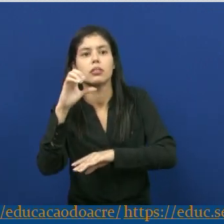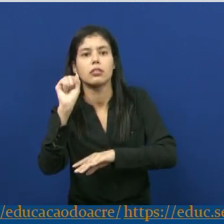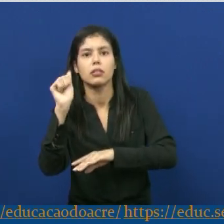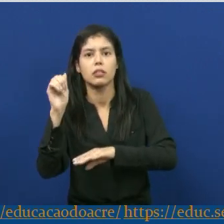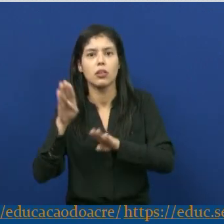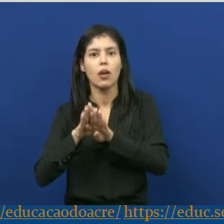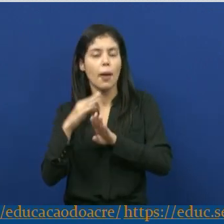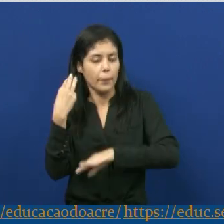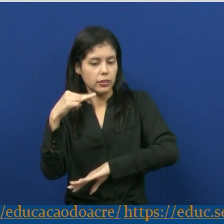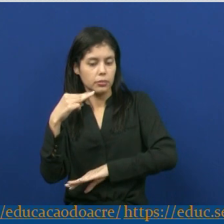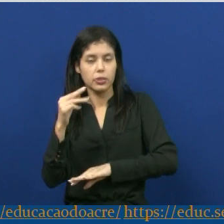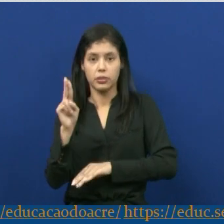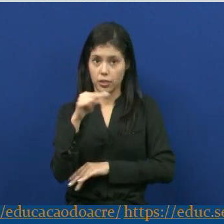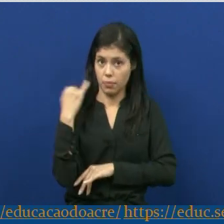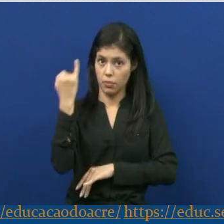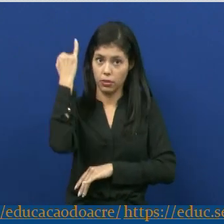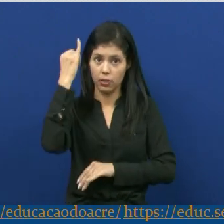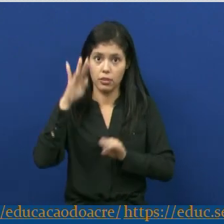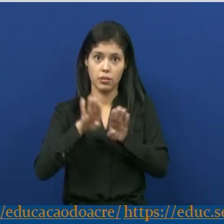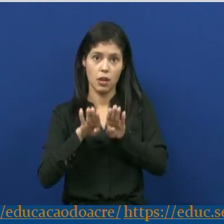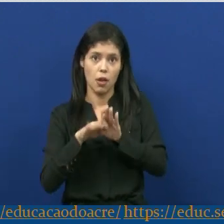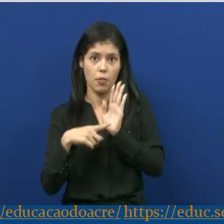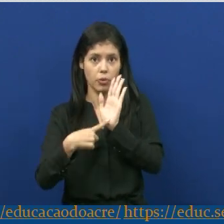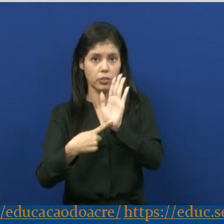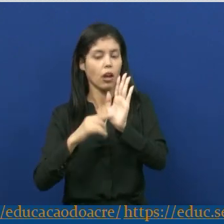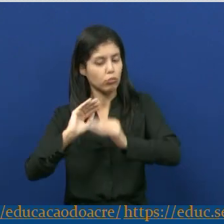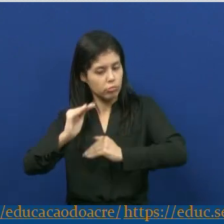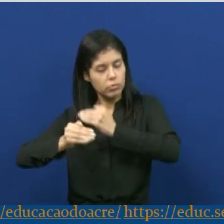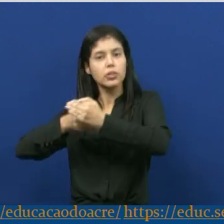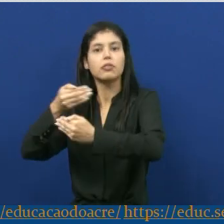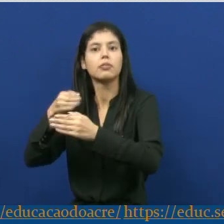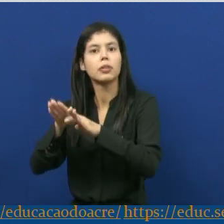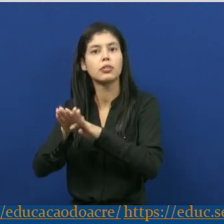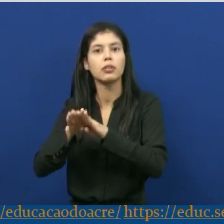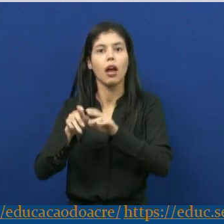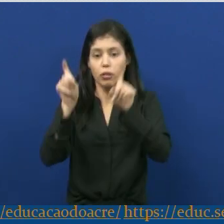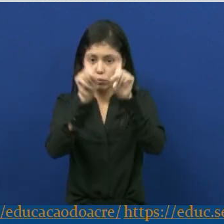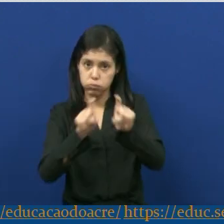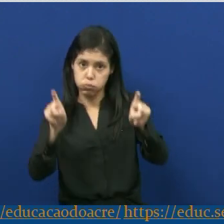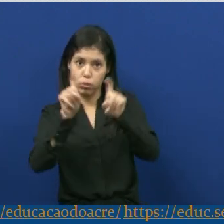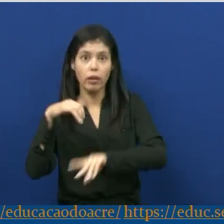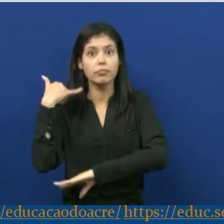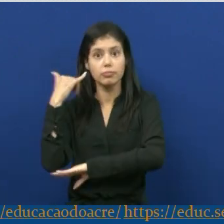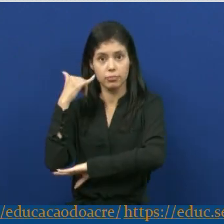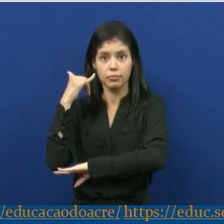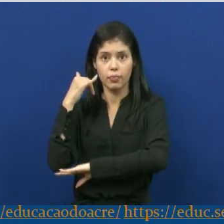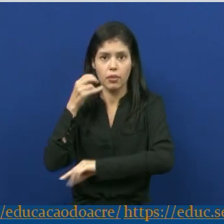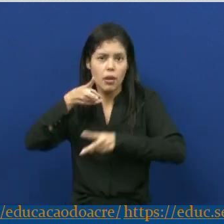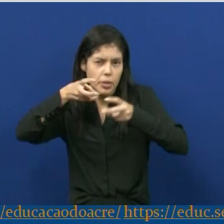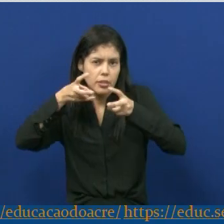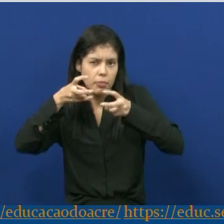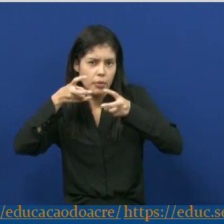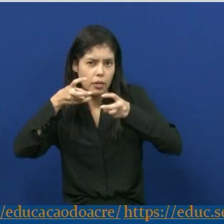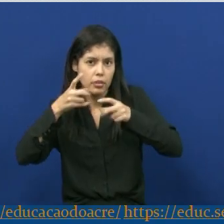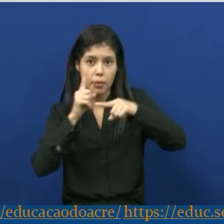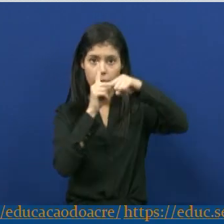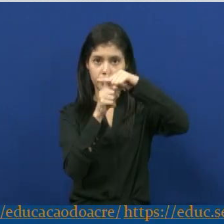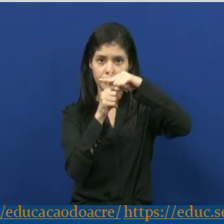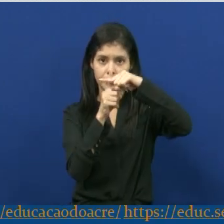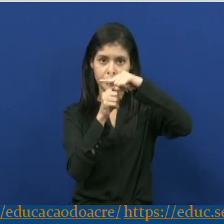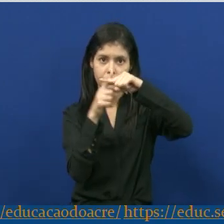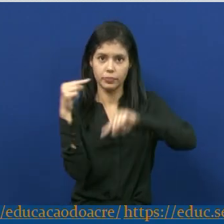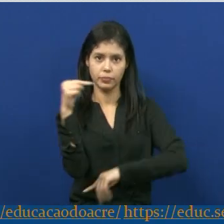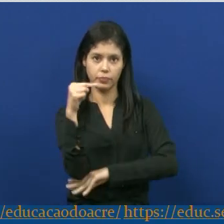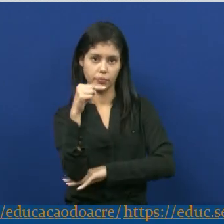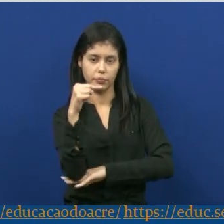os números foram fundamentais para intervenção para o desenvolvimento do computador e o telefone celular vocês observar a esse sinal de